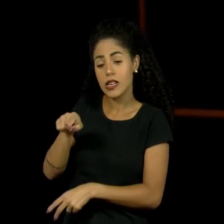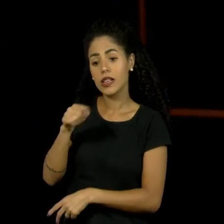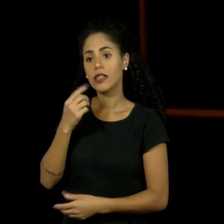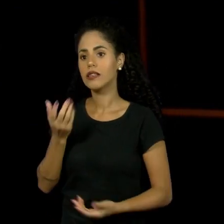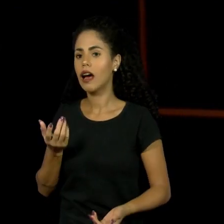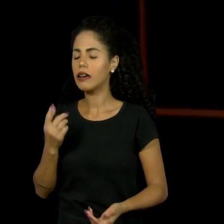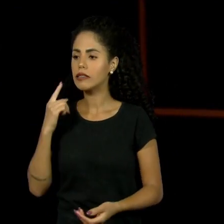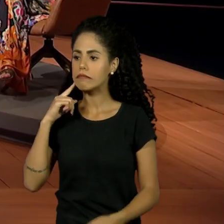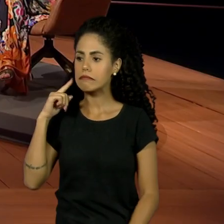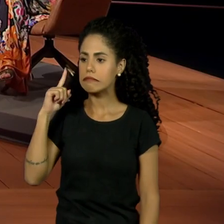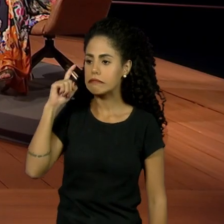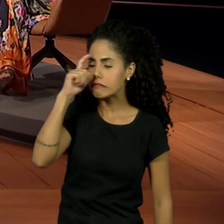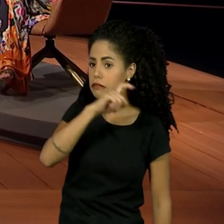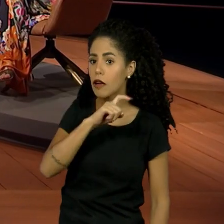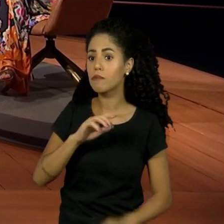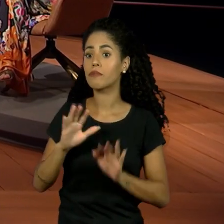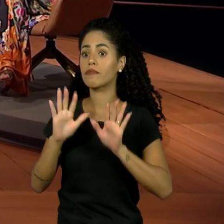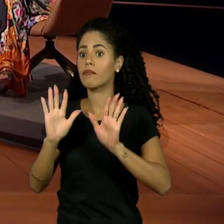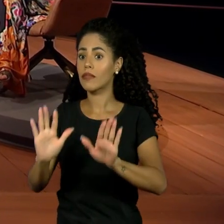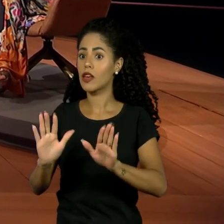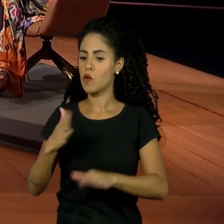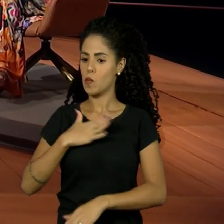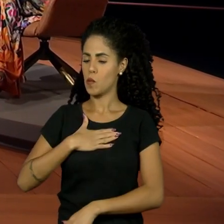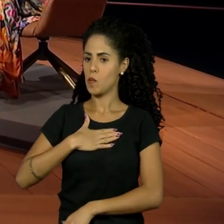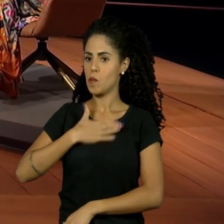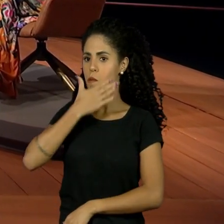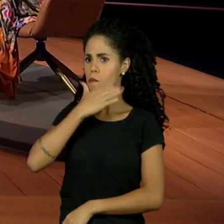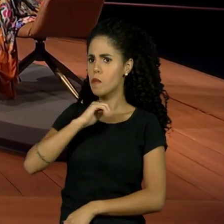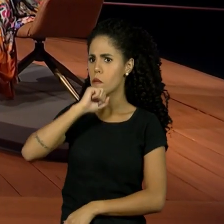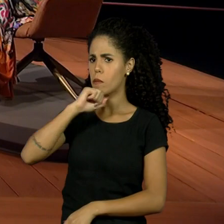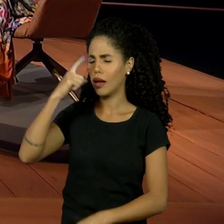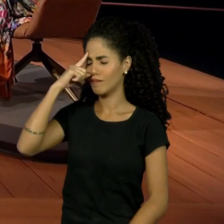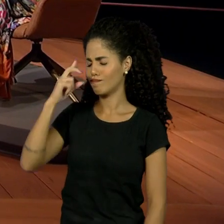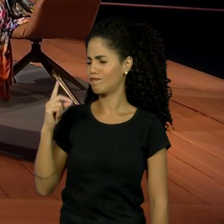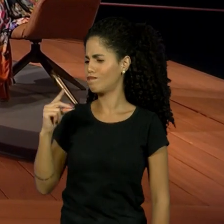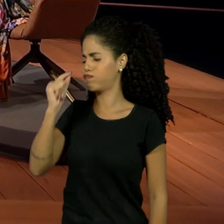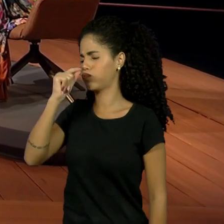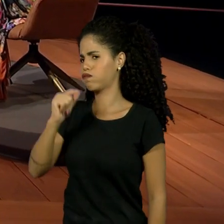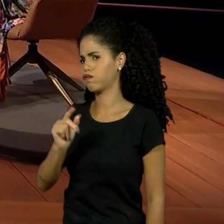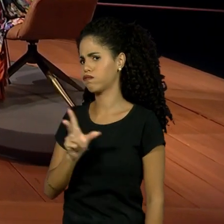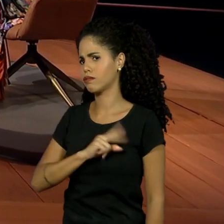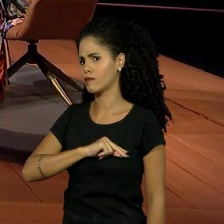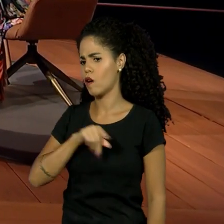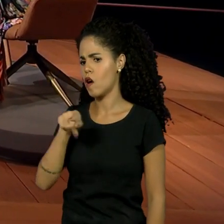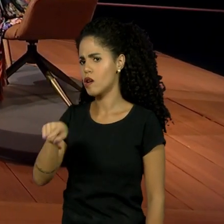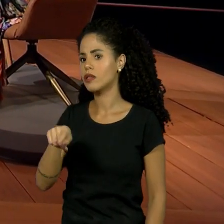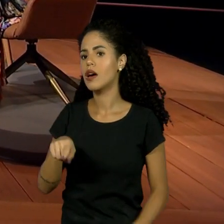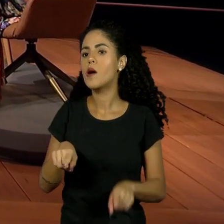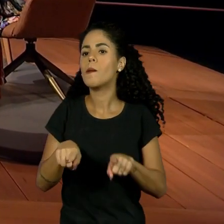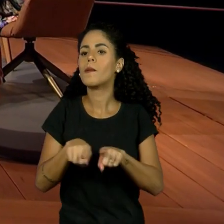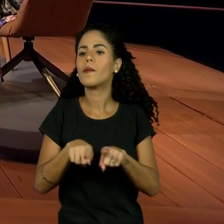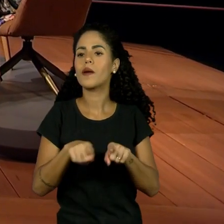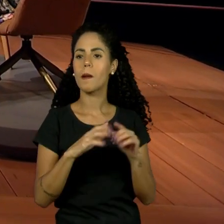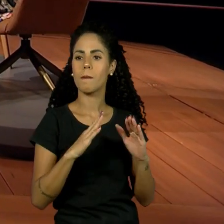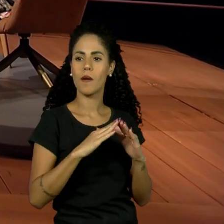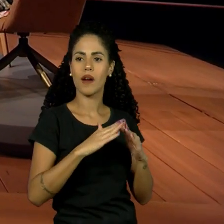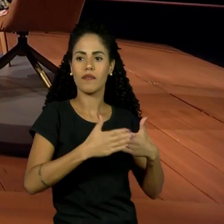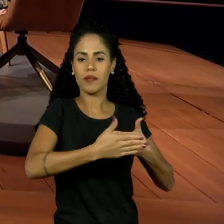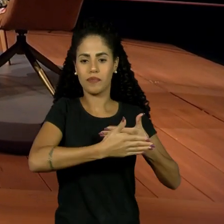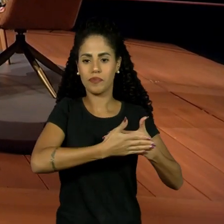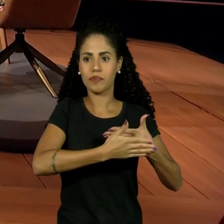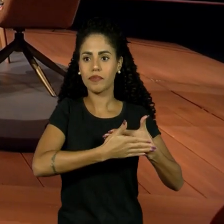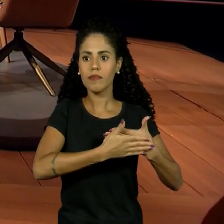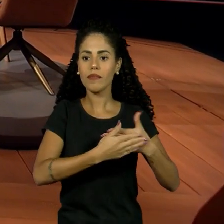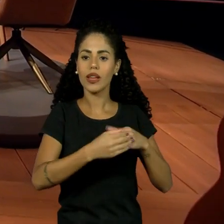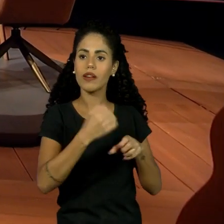quando finalmente o meu pai, que foi essa genialidade assim, eles na época moravam em Ribeirão Preto, ele estava